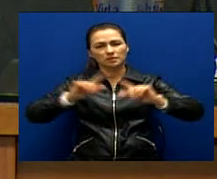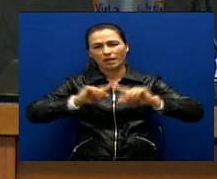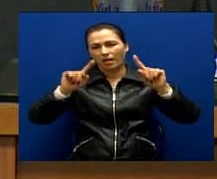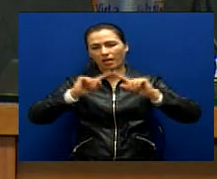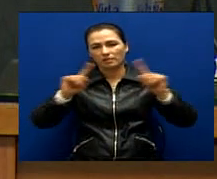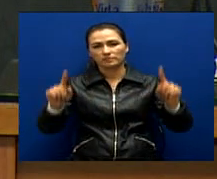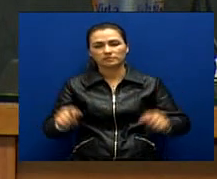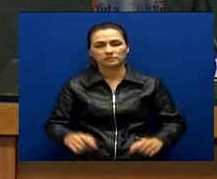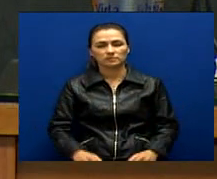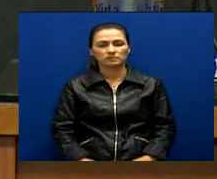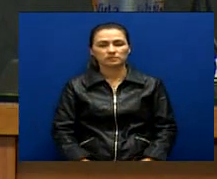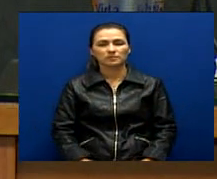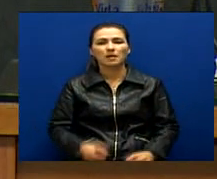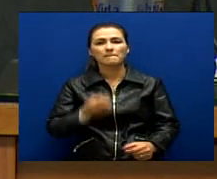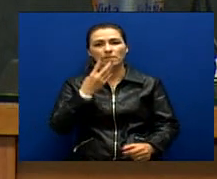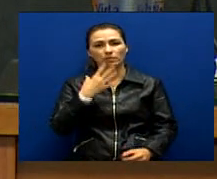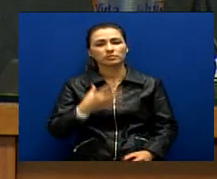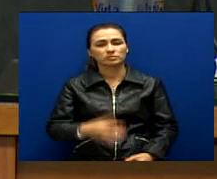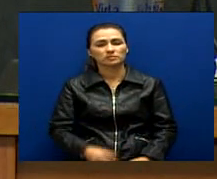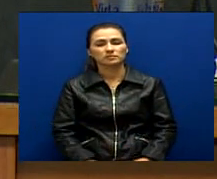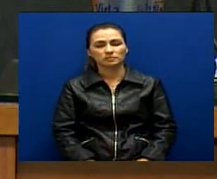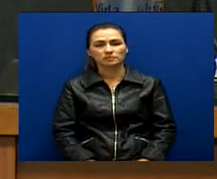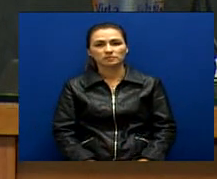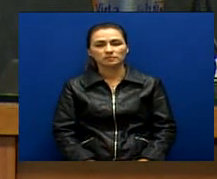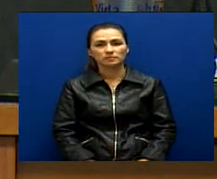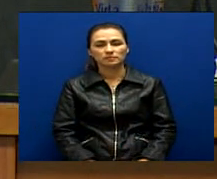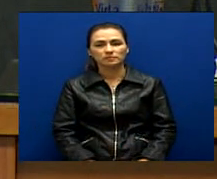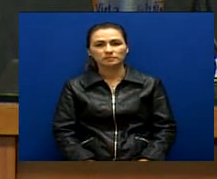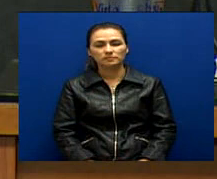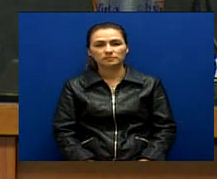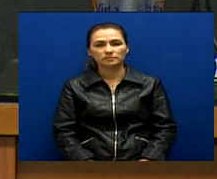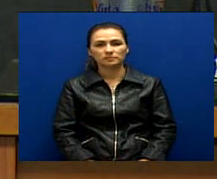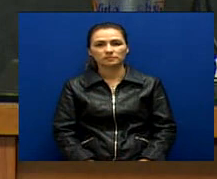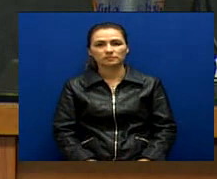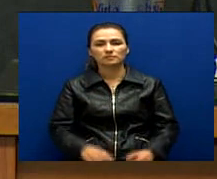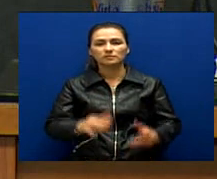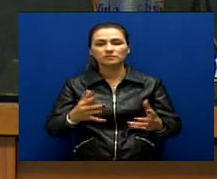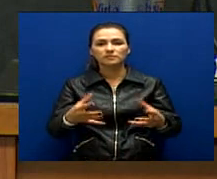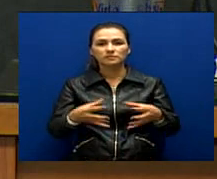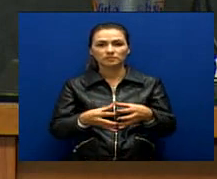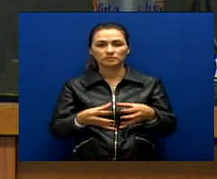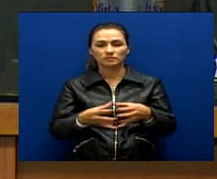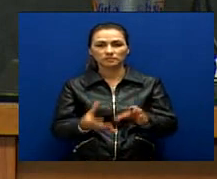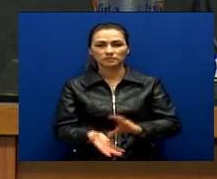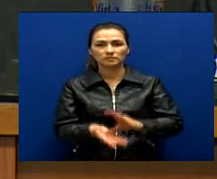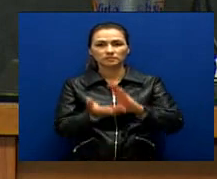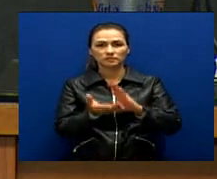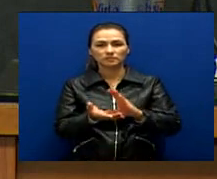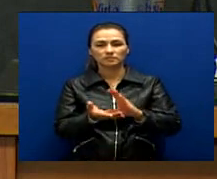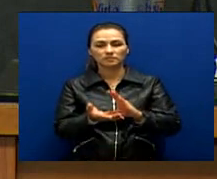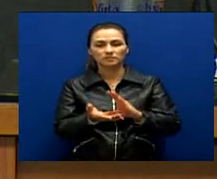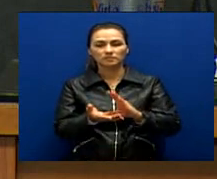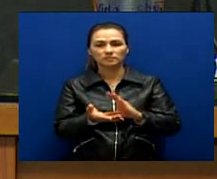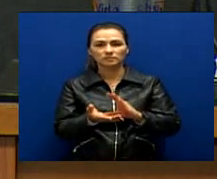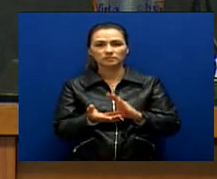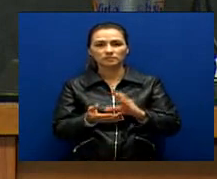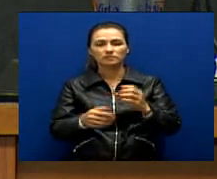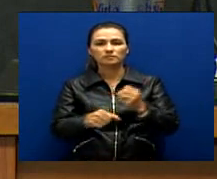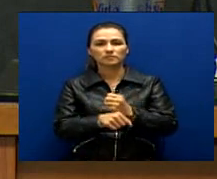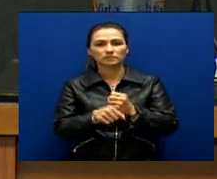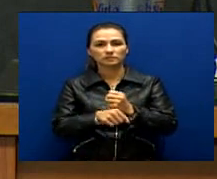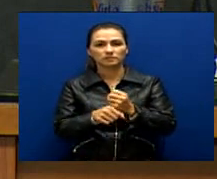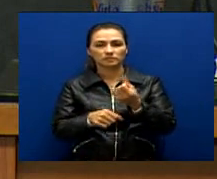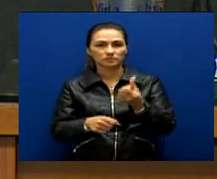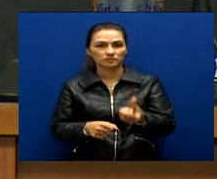juntas conselhos porque eu eu vejo também fomos seis anos o conselho pode saúde